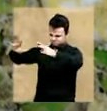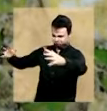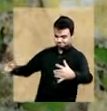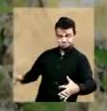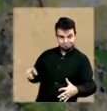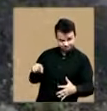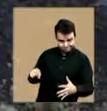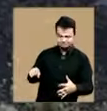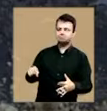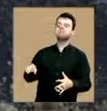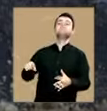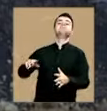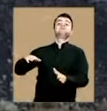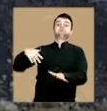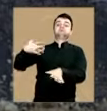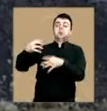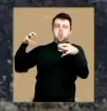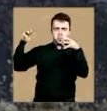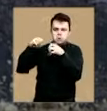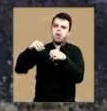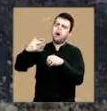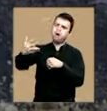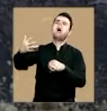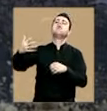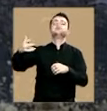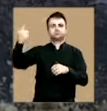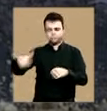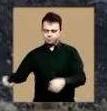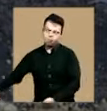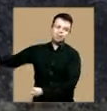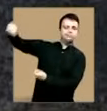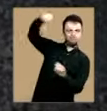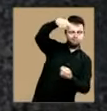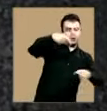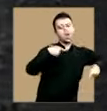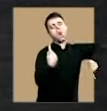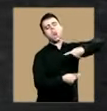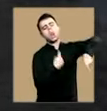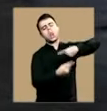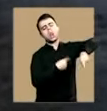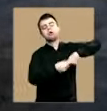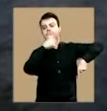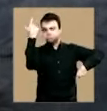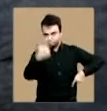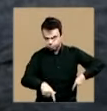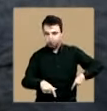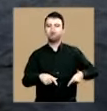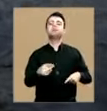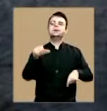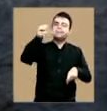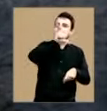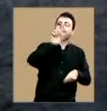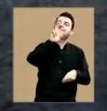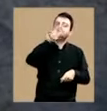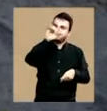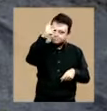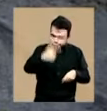amarelada. A coloração escura vem só depois da segunda passagem pela betoneira com o uso de novas